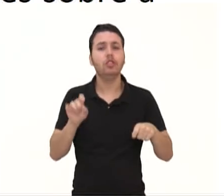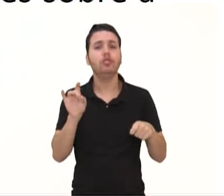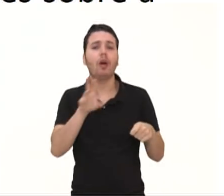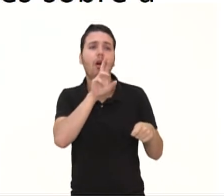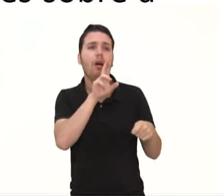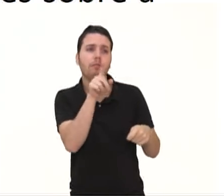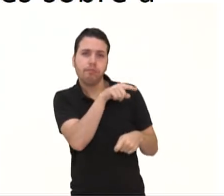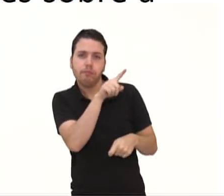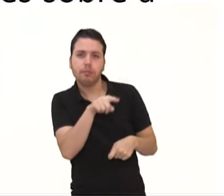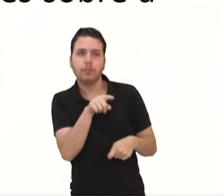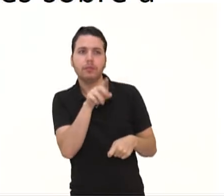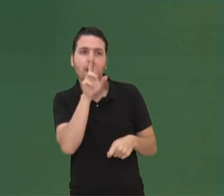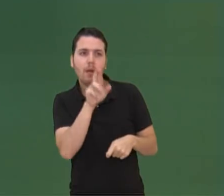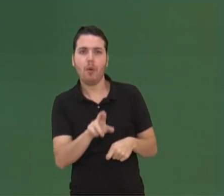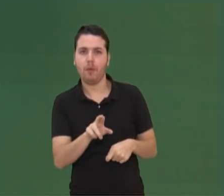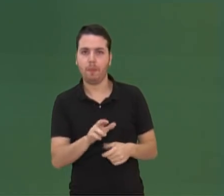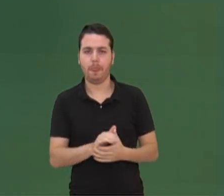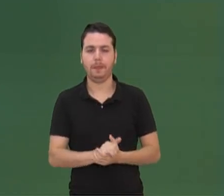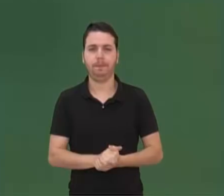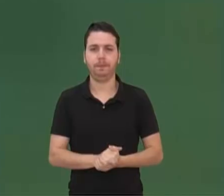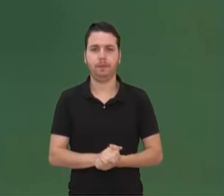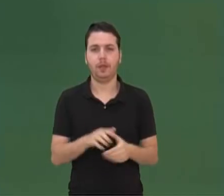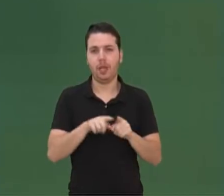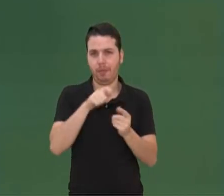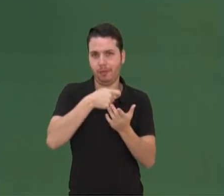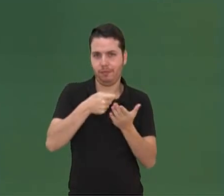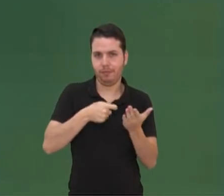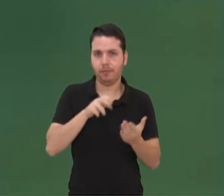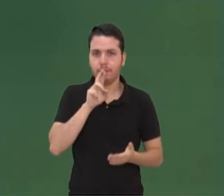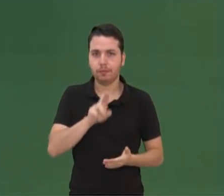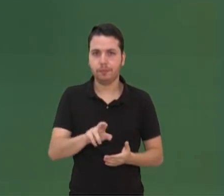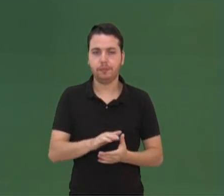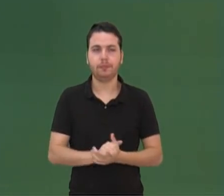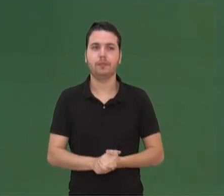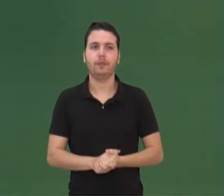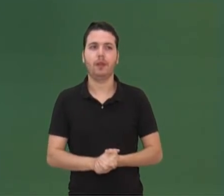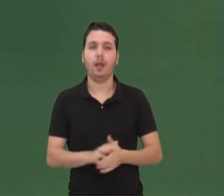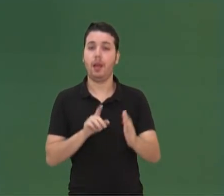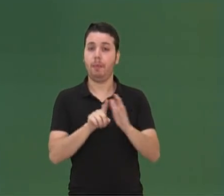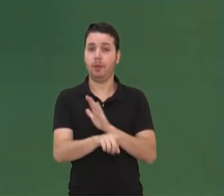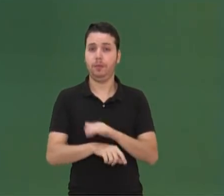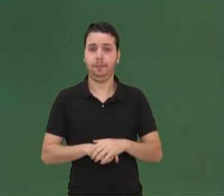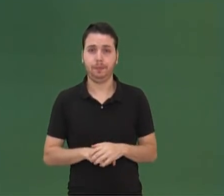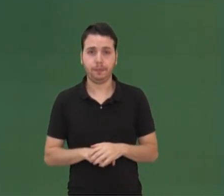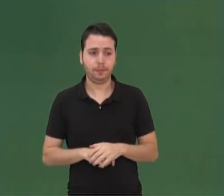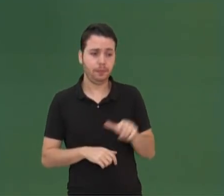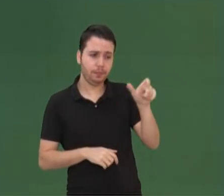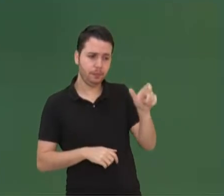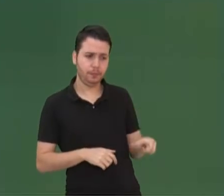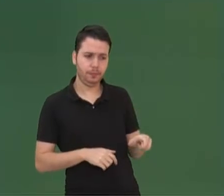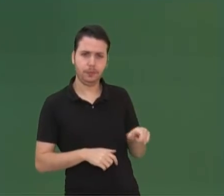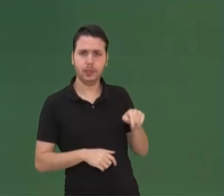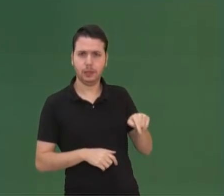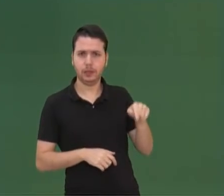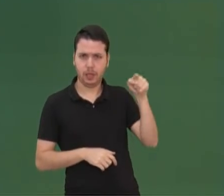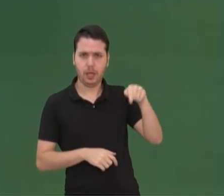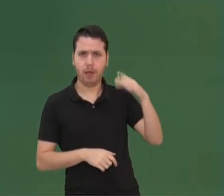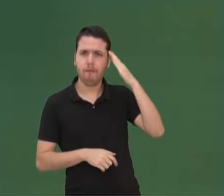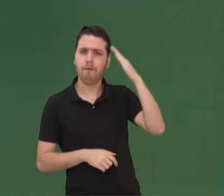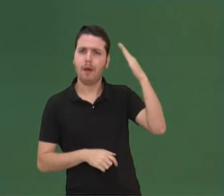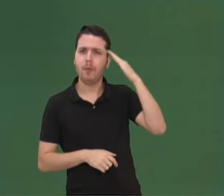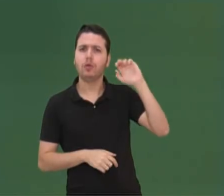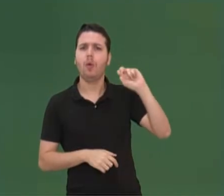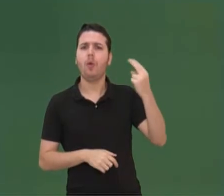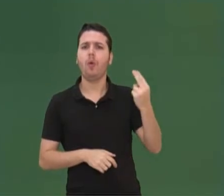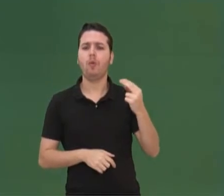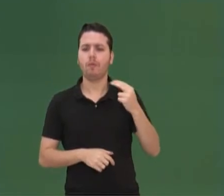a resposta no seu caderno. A pergunta é: essa pessoa é famosa ou